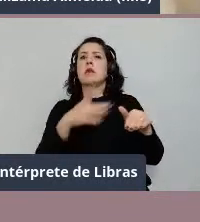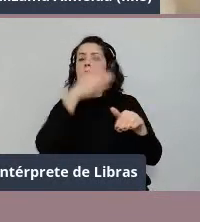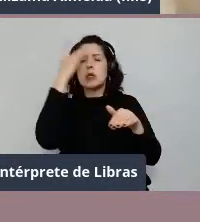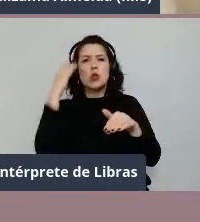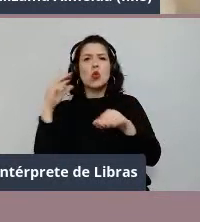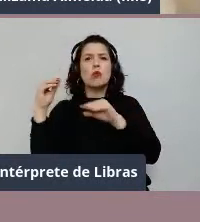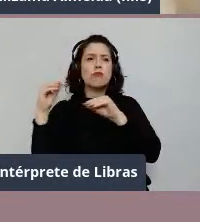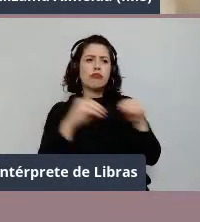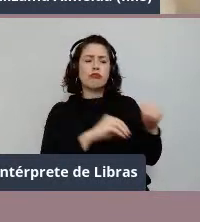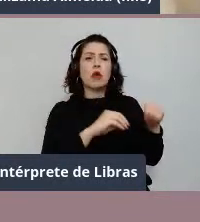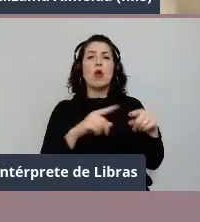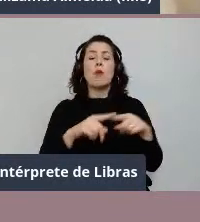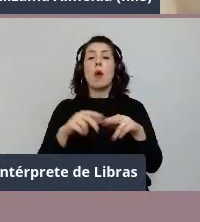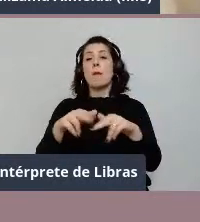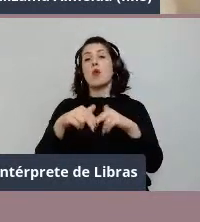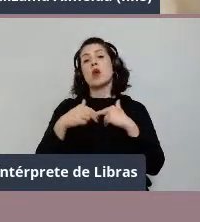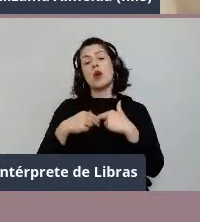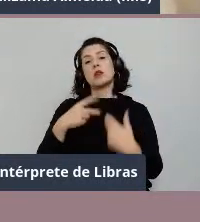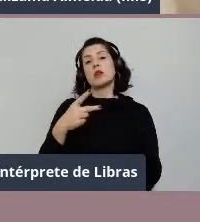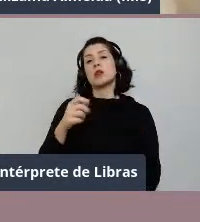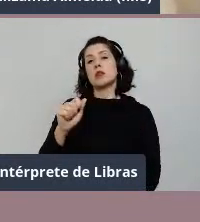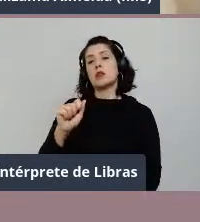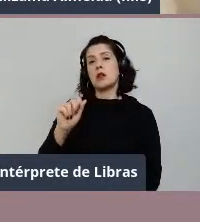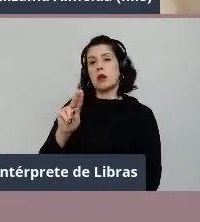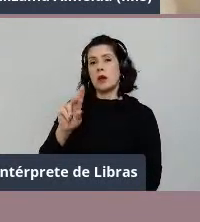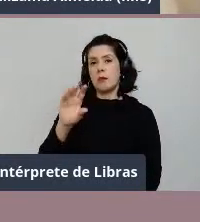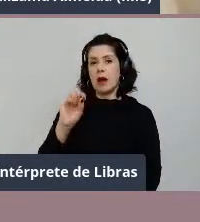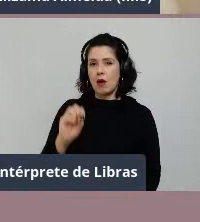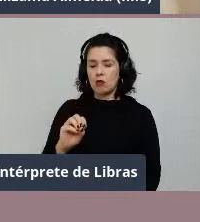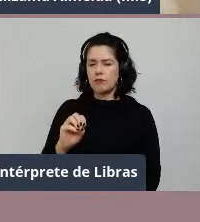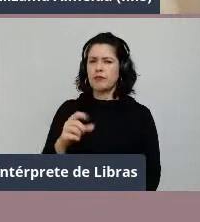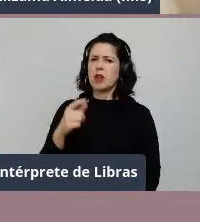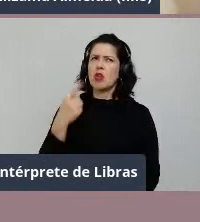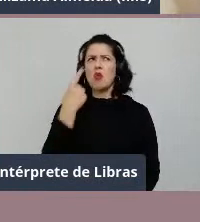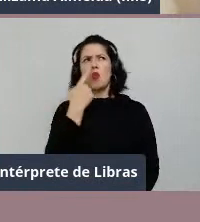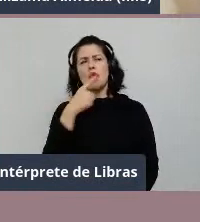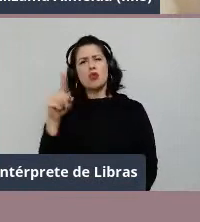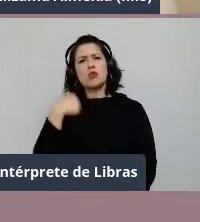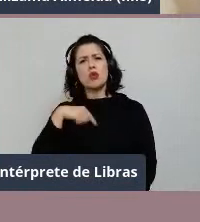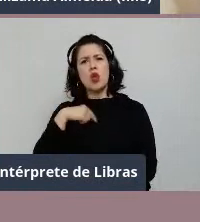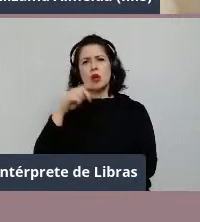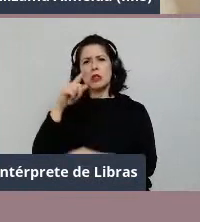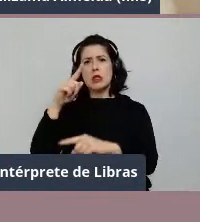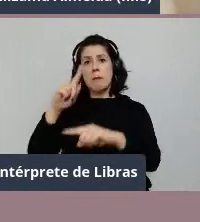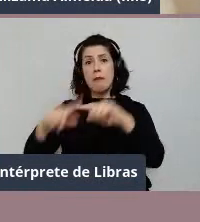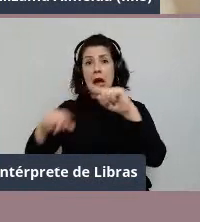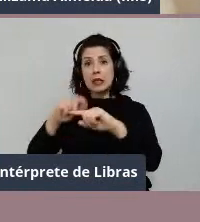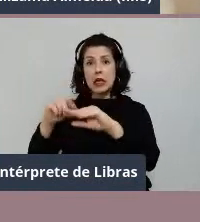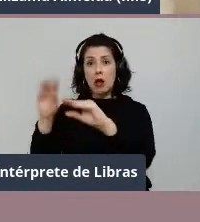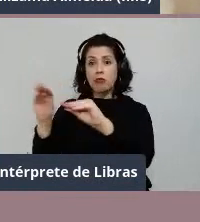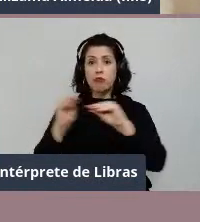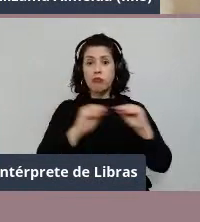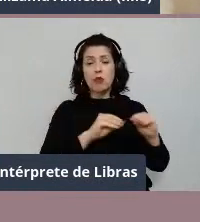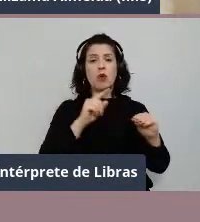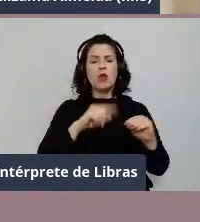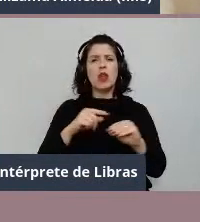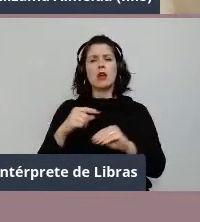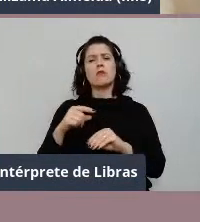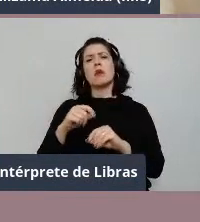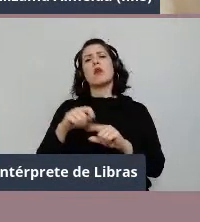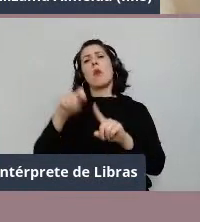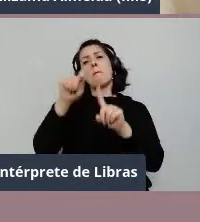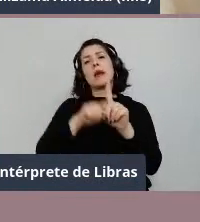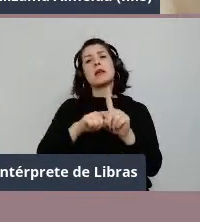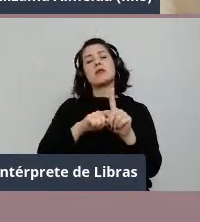Gurgel Valente. A última vez que nós recebemos material foi em janeiro de 2020, pouquinho antes da